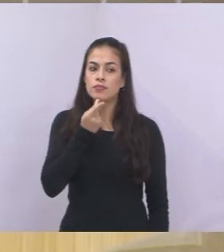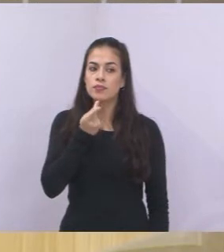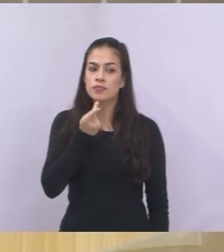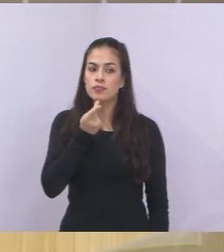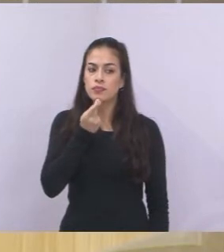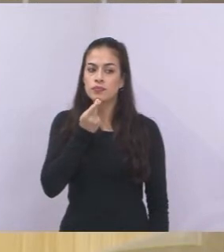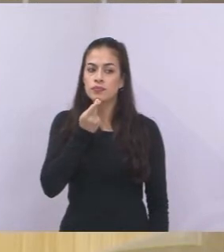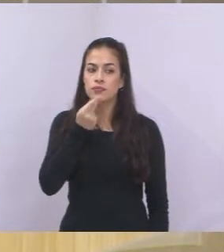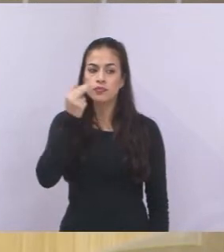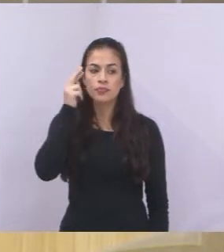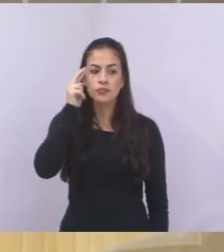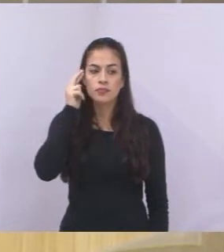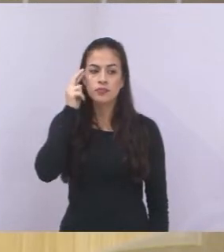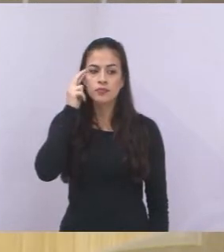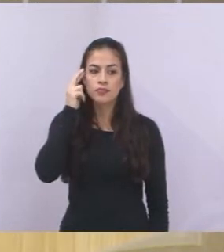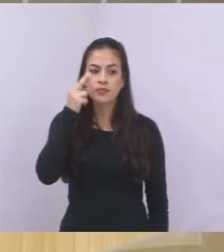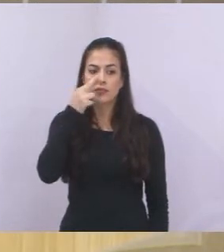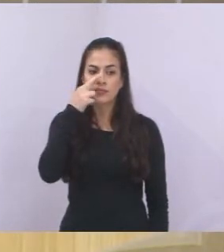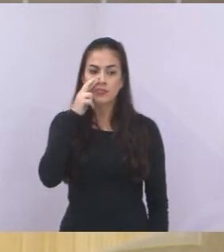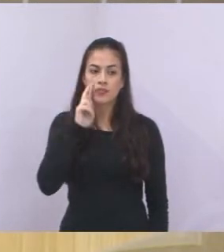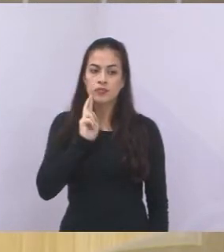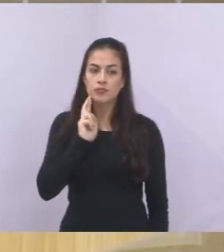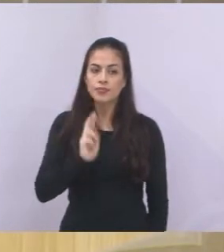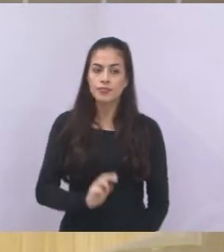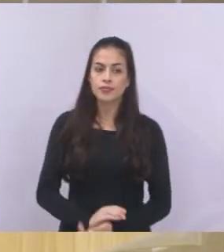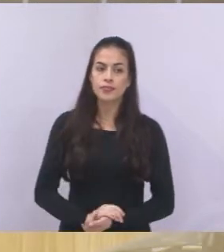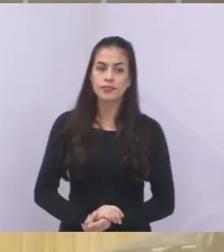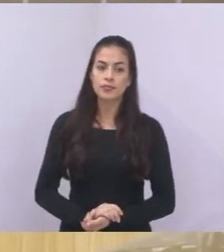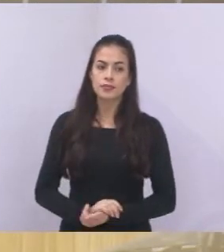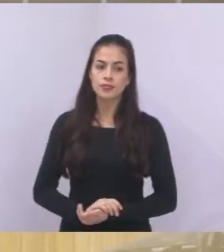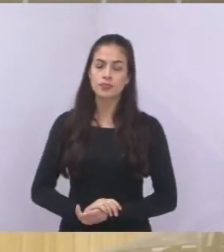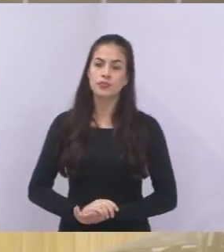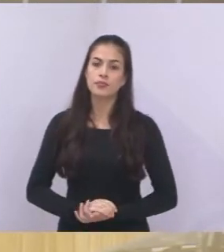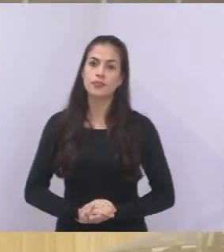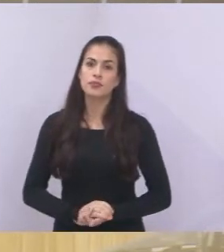Barreto, Roninha, Rogério Timóteo.